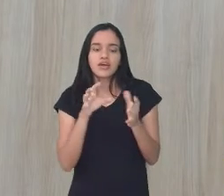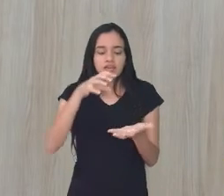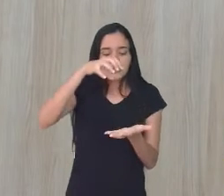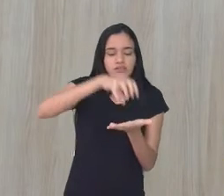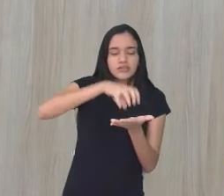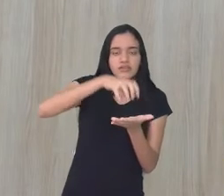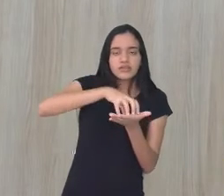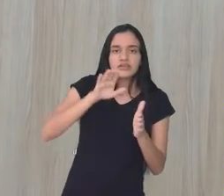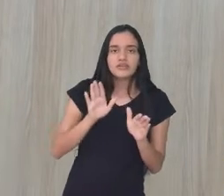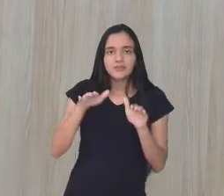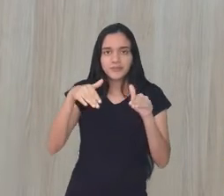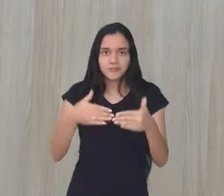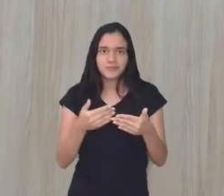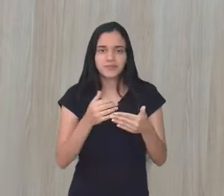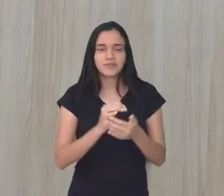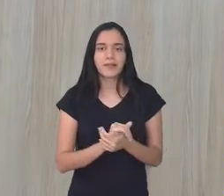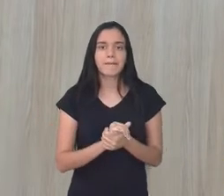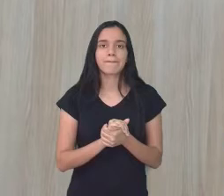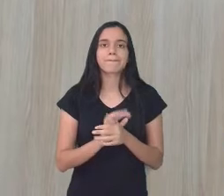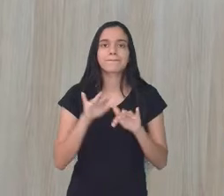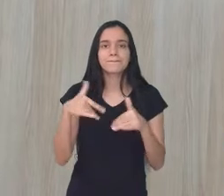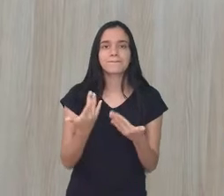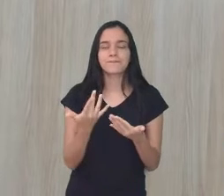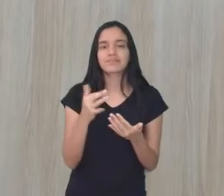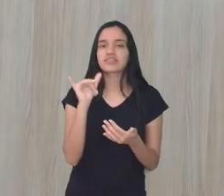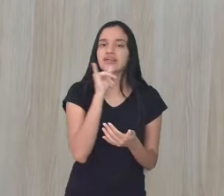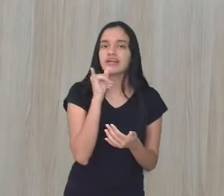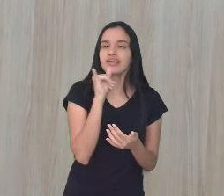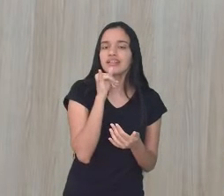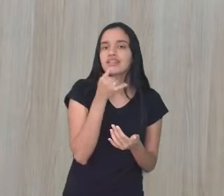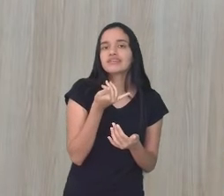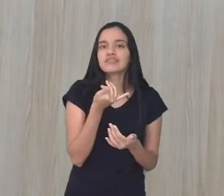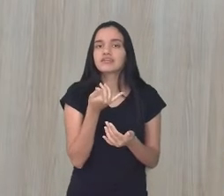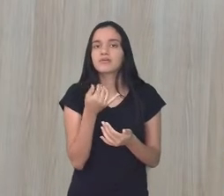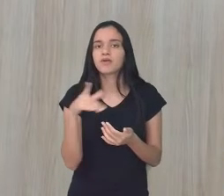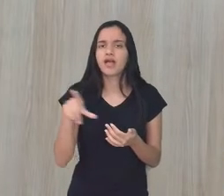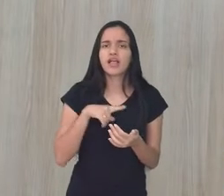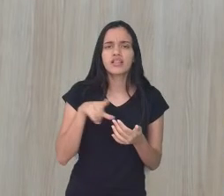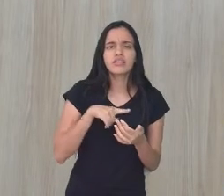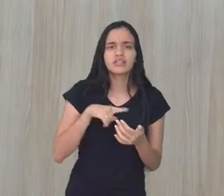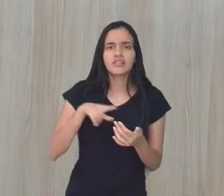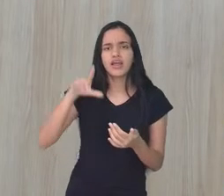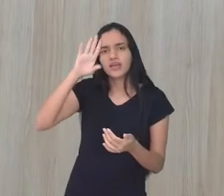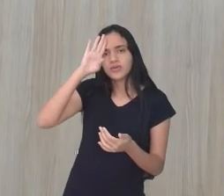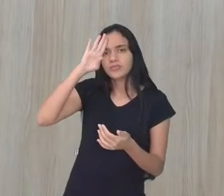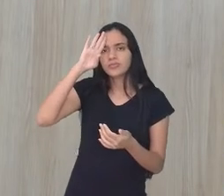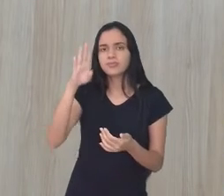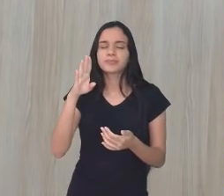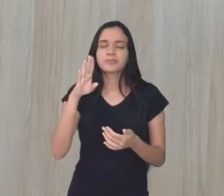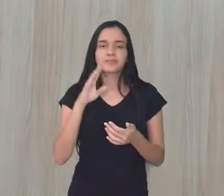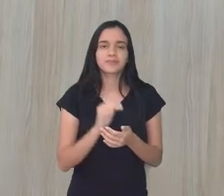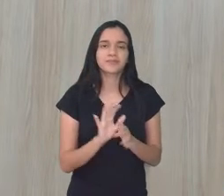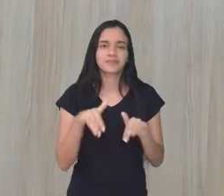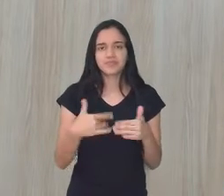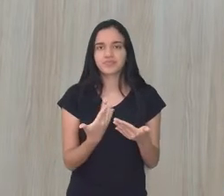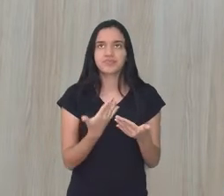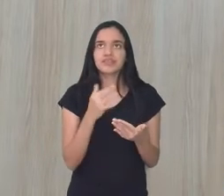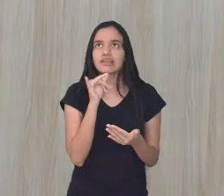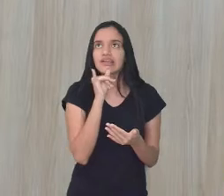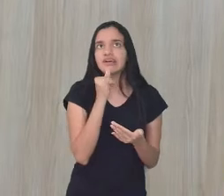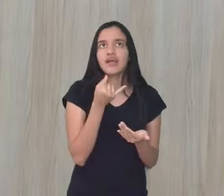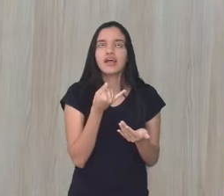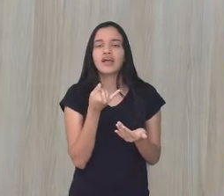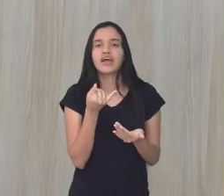poder todo na mão dele, né, ter todo o poder ali e assim não ia